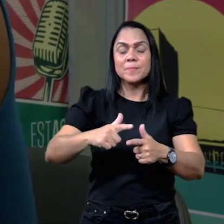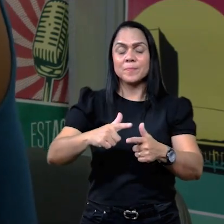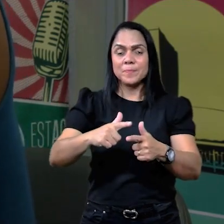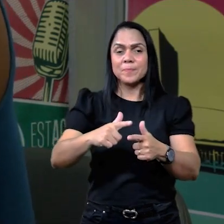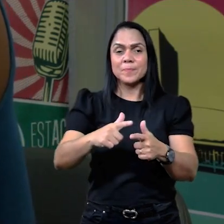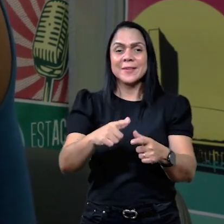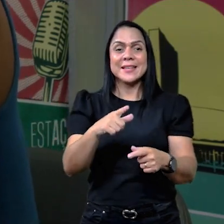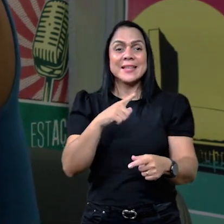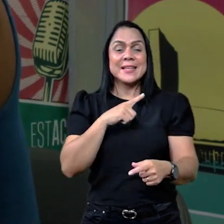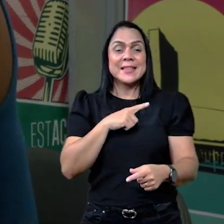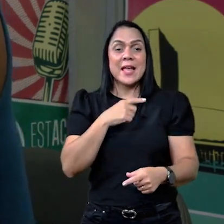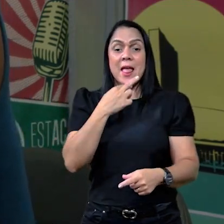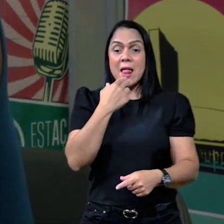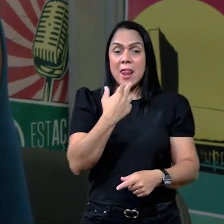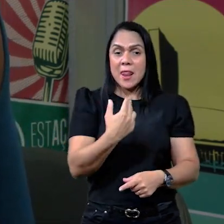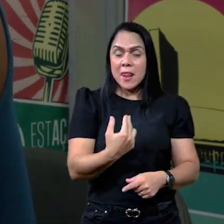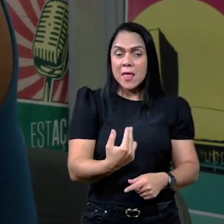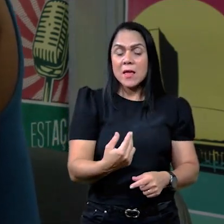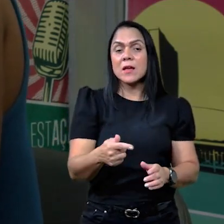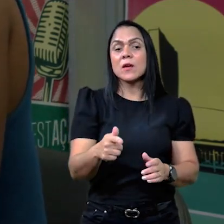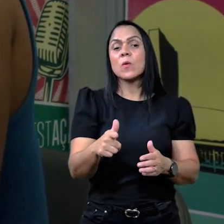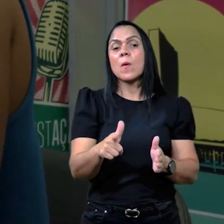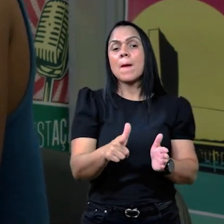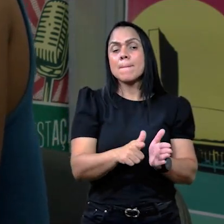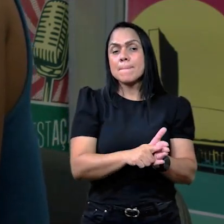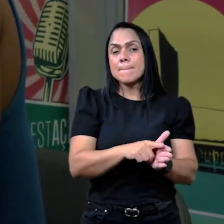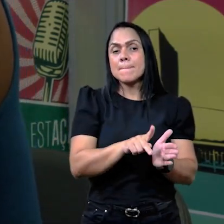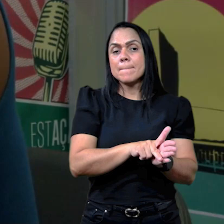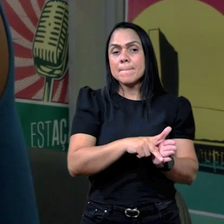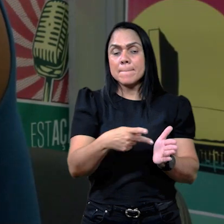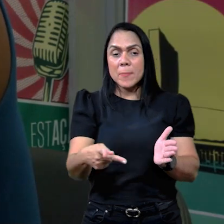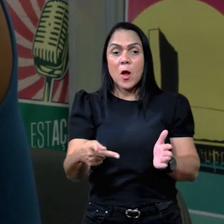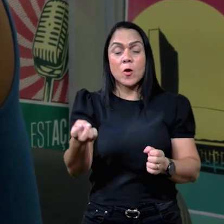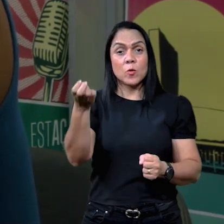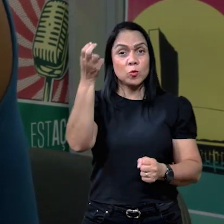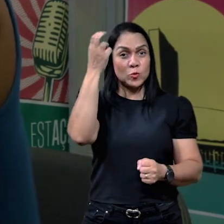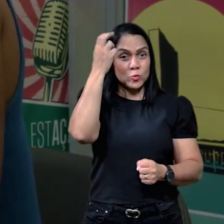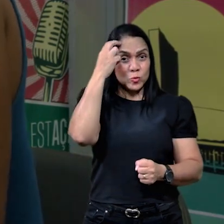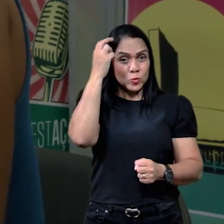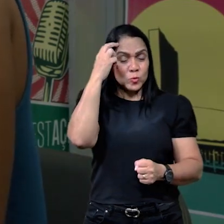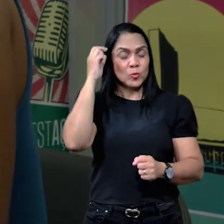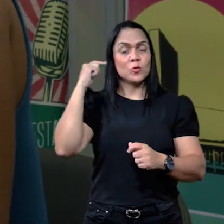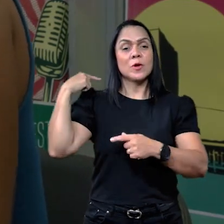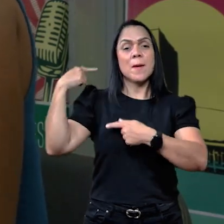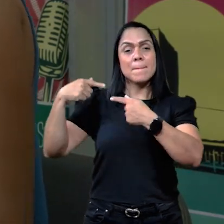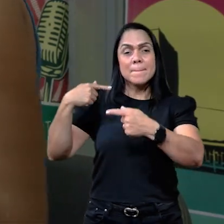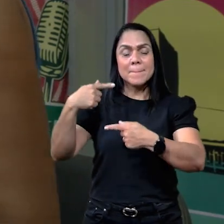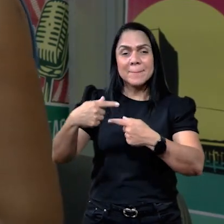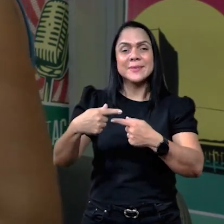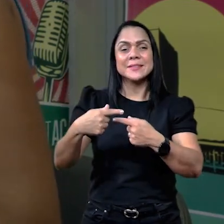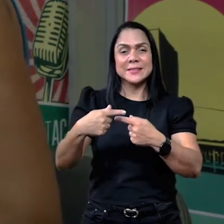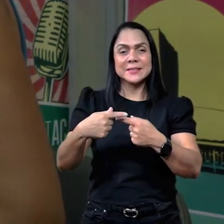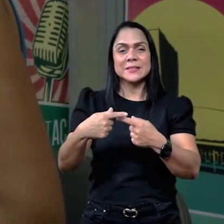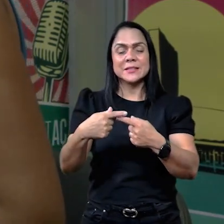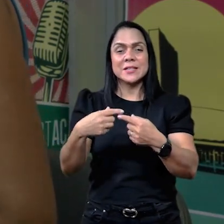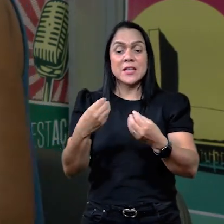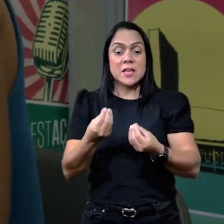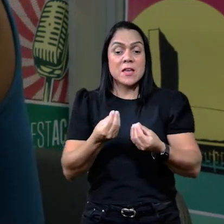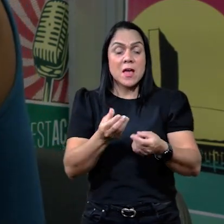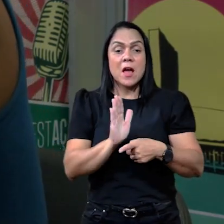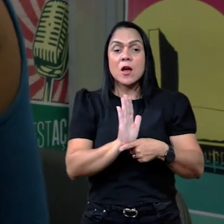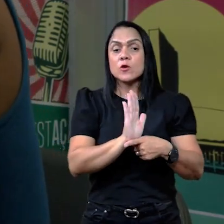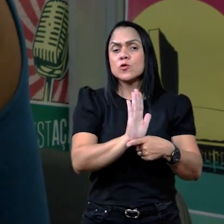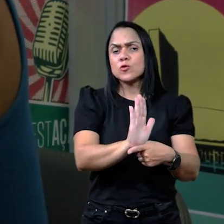de terreiro? São povos que têm língua própria, que têm cultura, língua, tradição, pessoas que trazem, por exemplo,